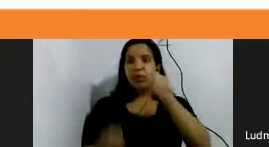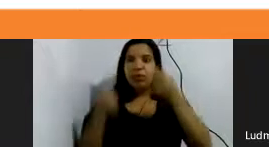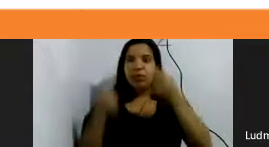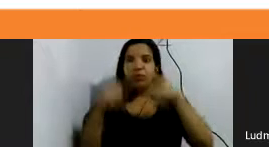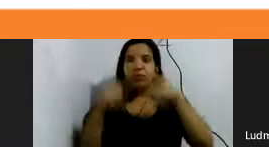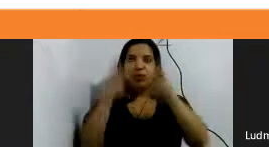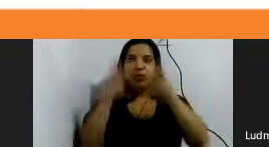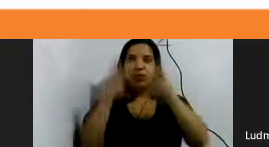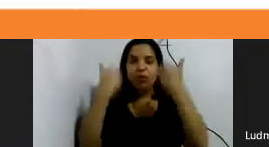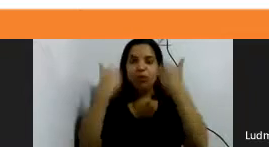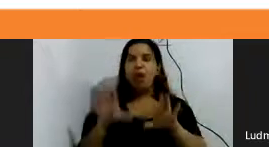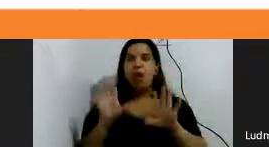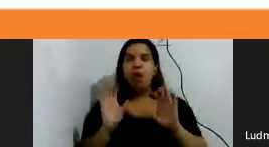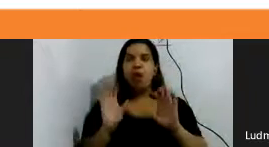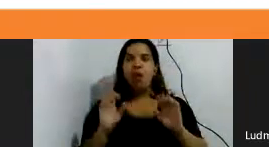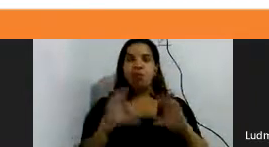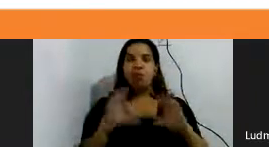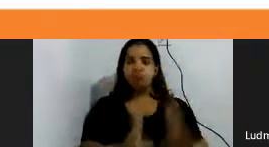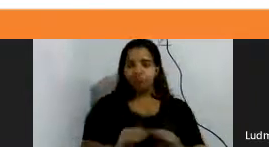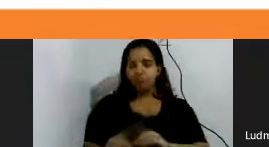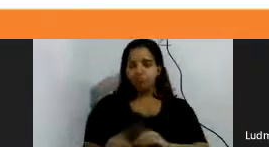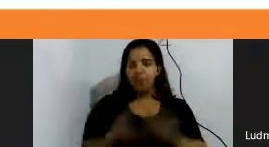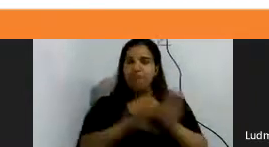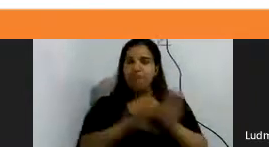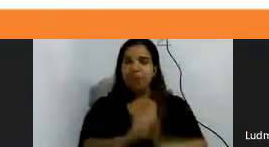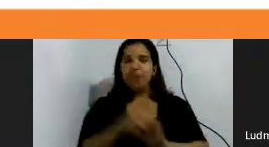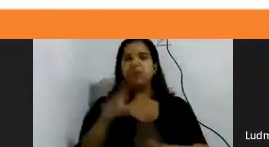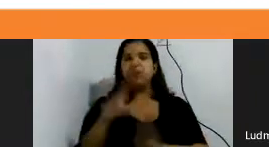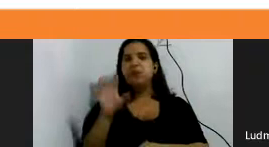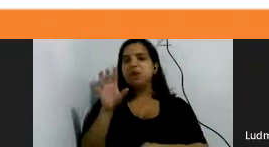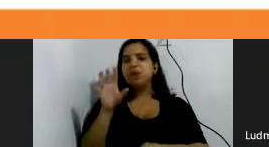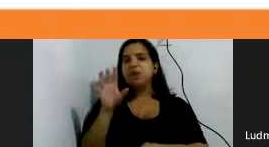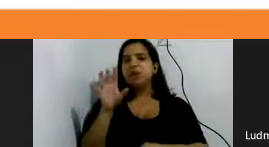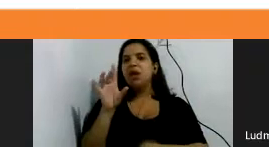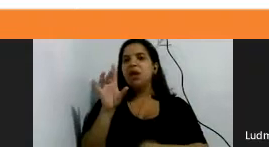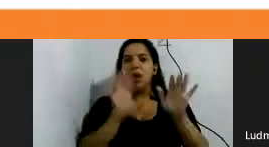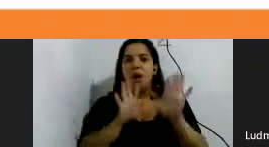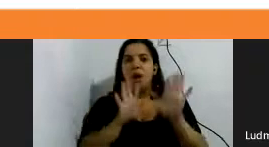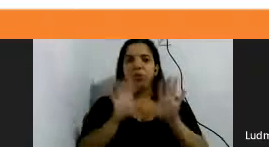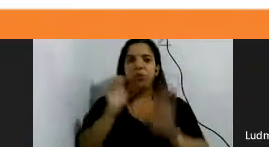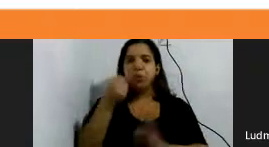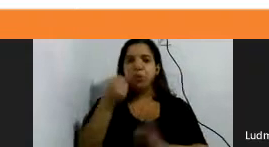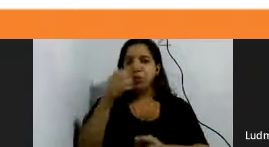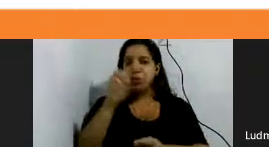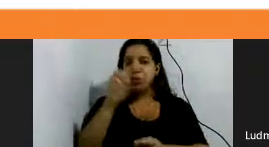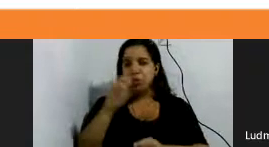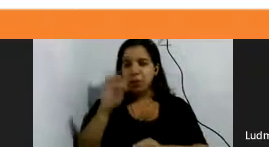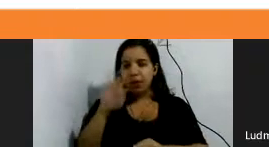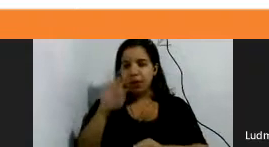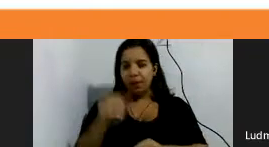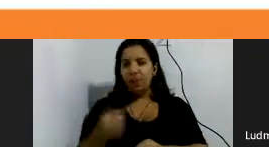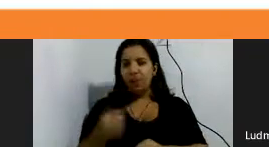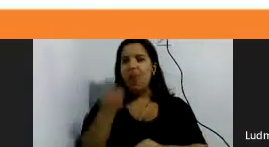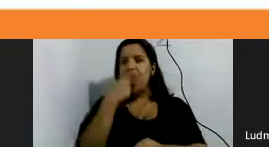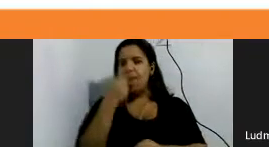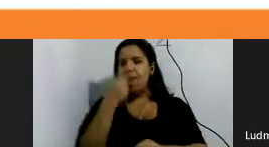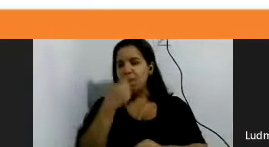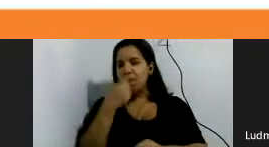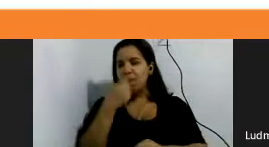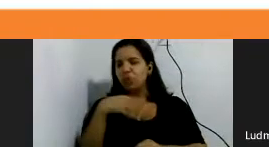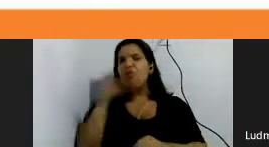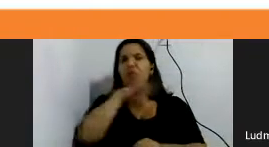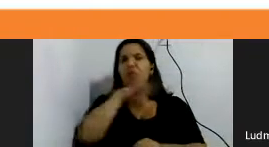bacteriana intestinal, toxinas diftéricas ou tetânicas, soroterapia antitetânica, medicamentos de origem